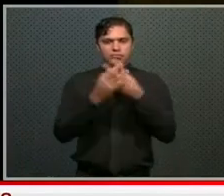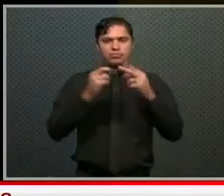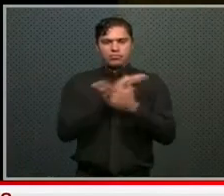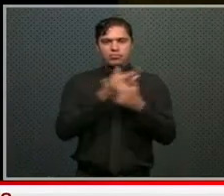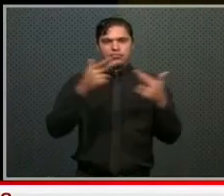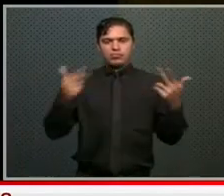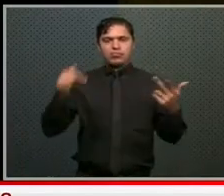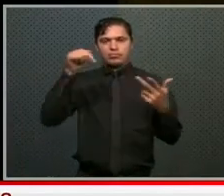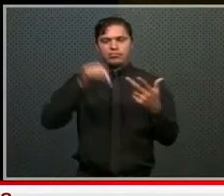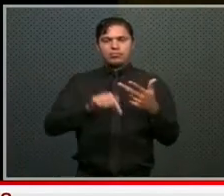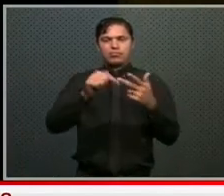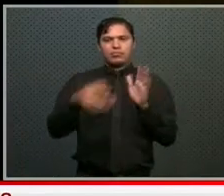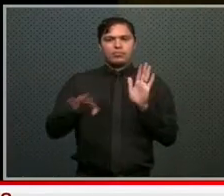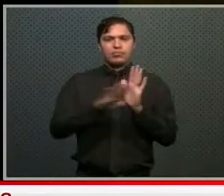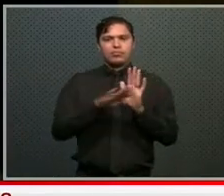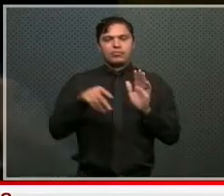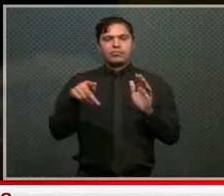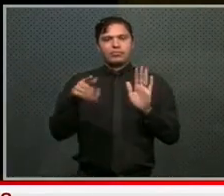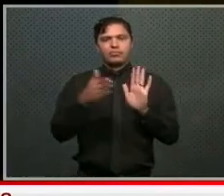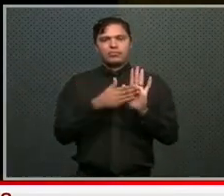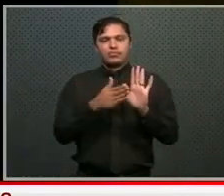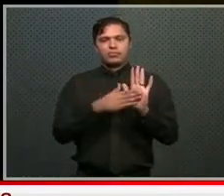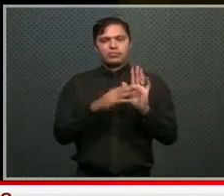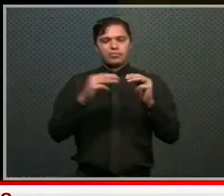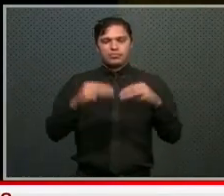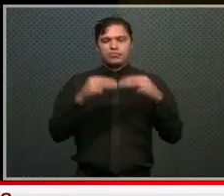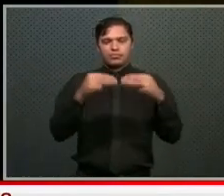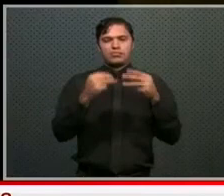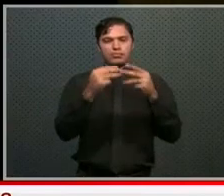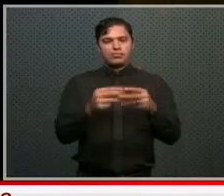chegam ao propósito do ministério agricultura